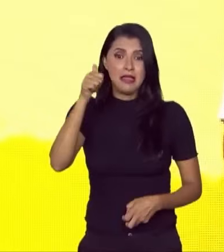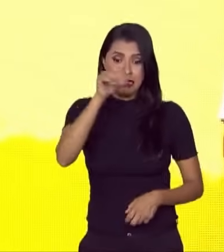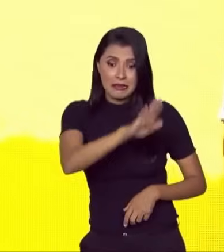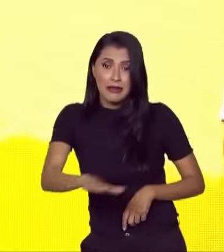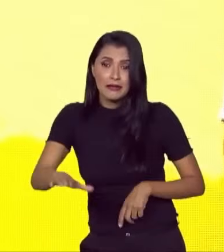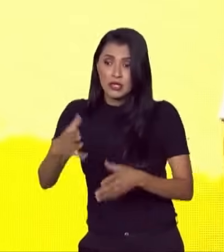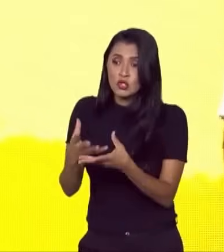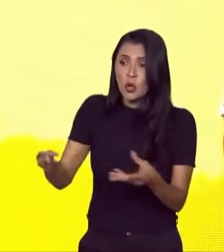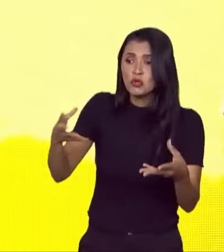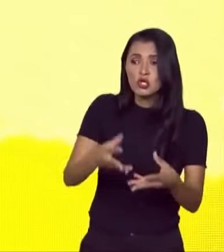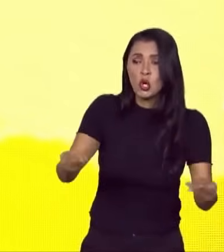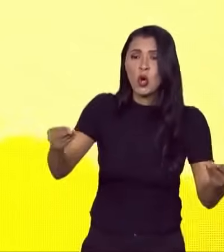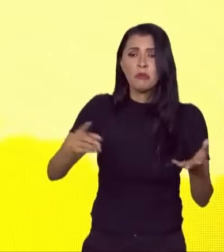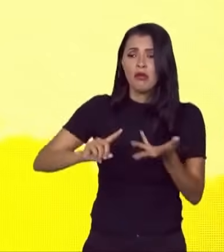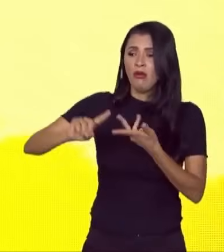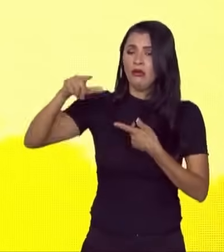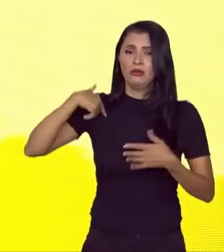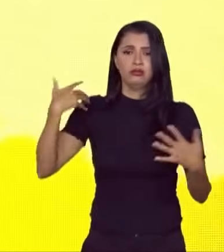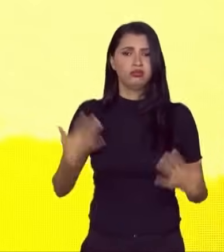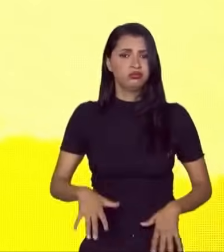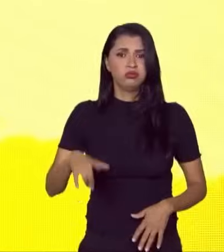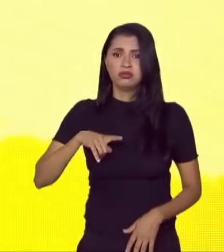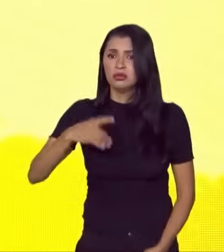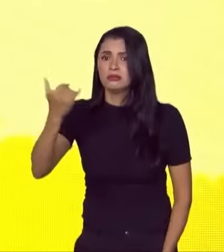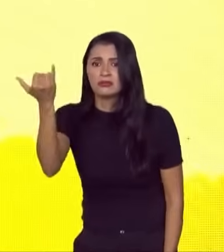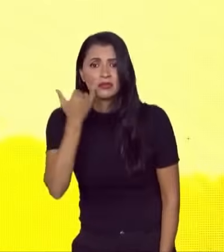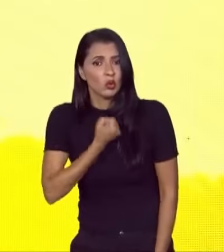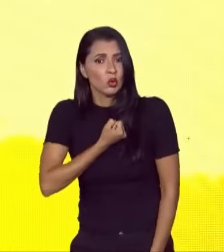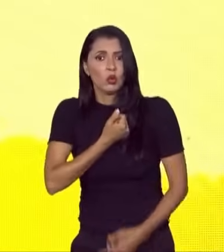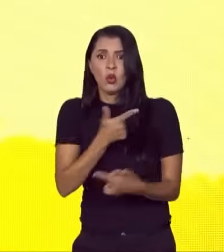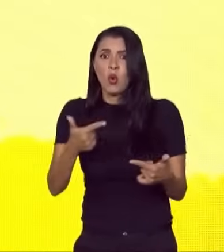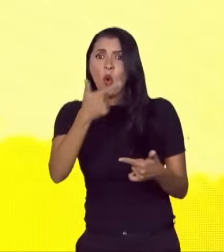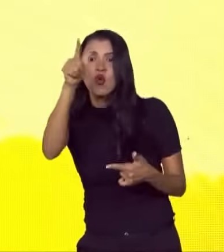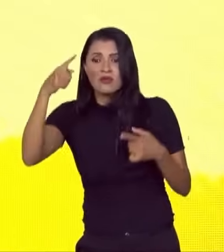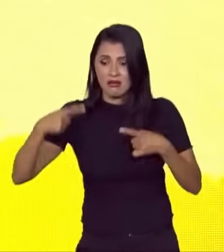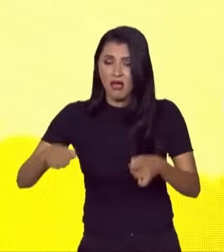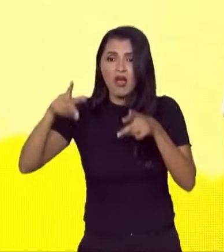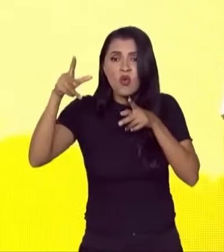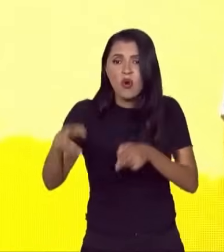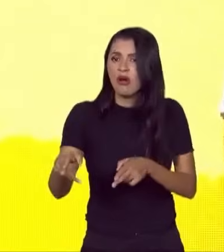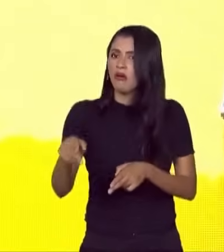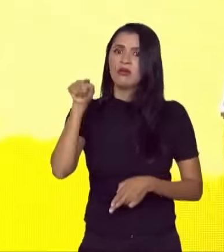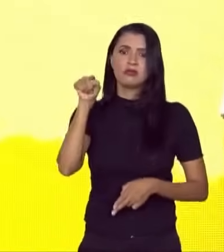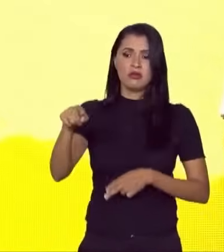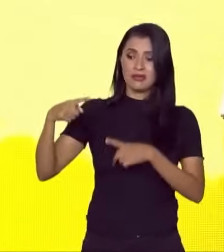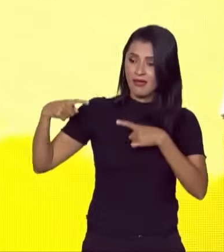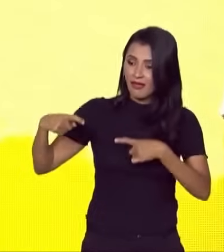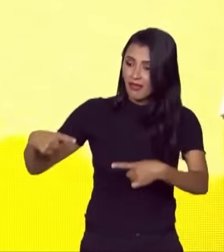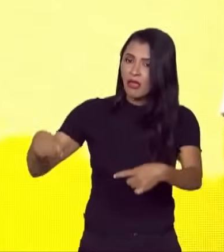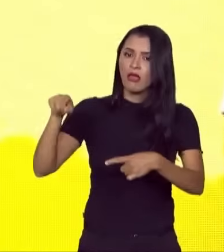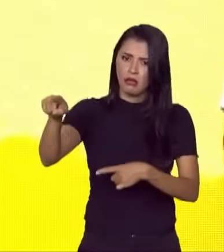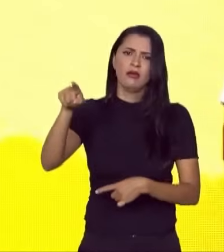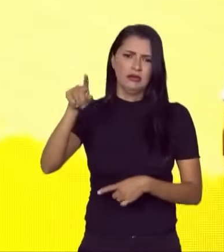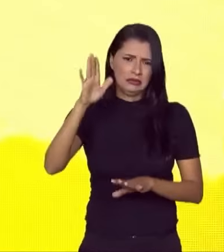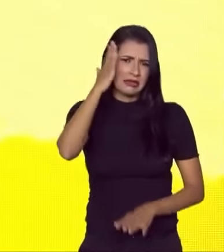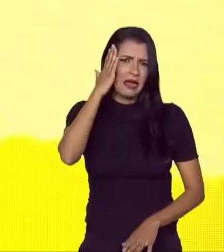desaparecidas, a gente não tem conhecimento em outra guerra. Nessa guerra, sabe,